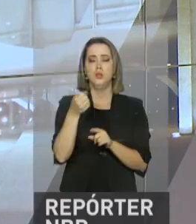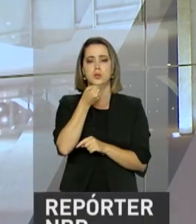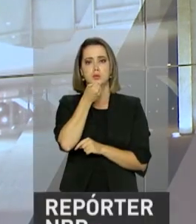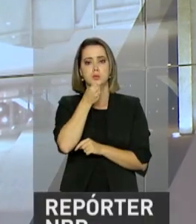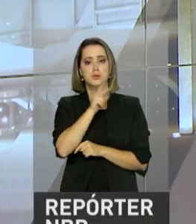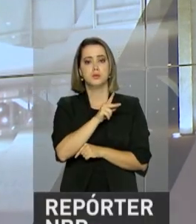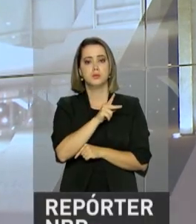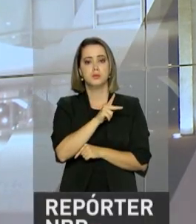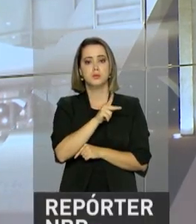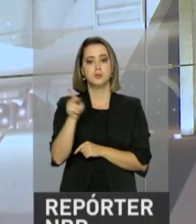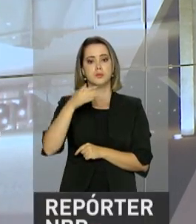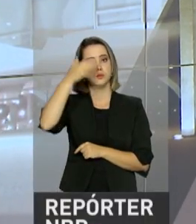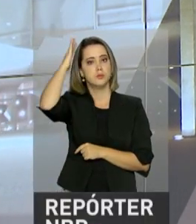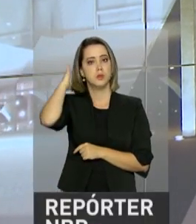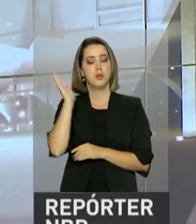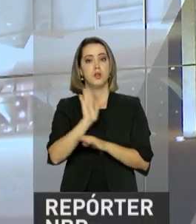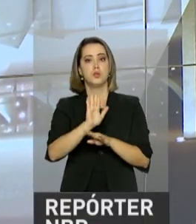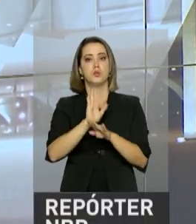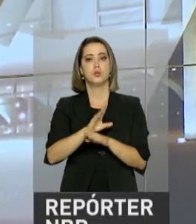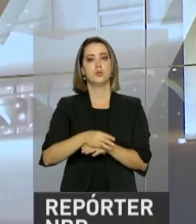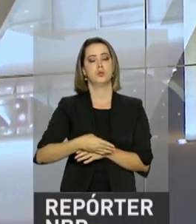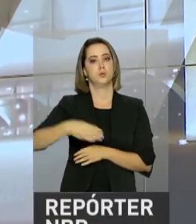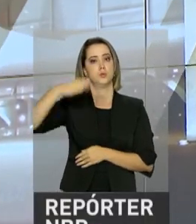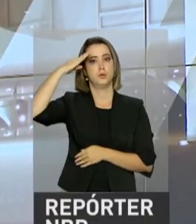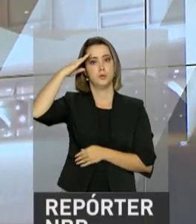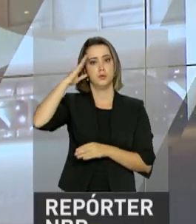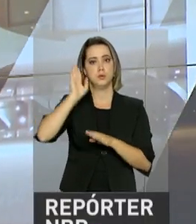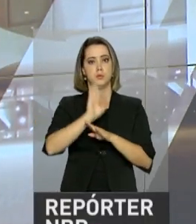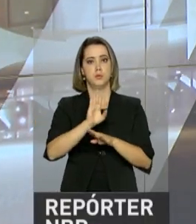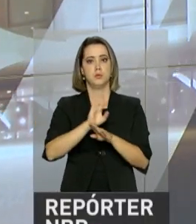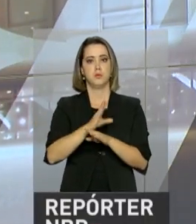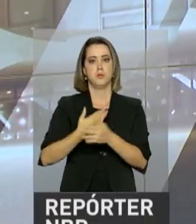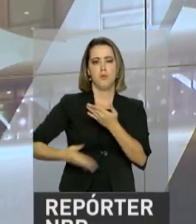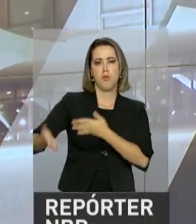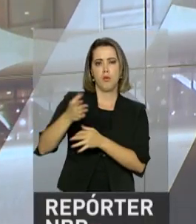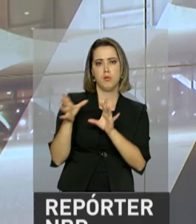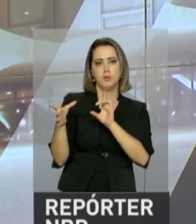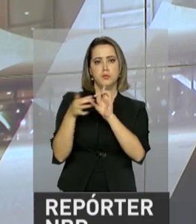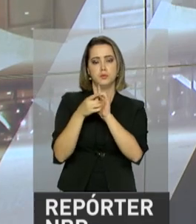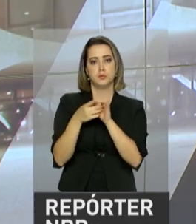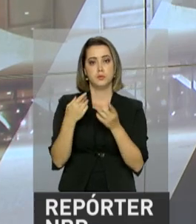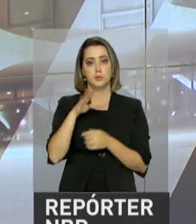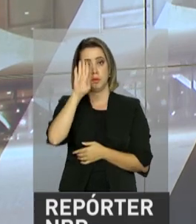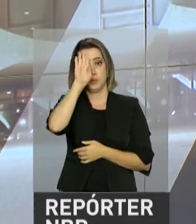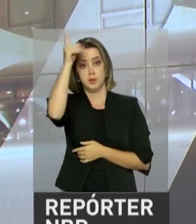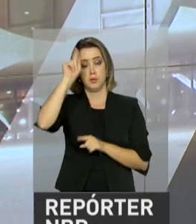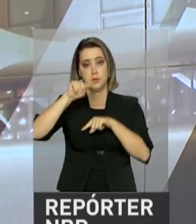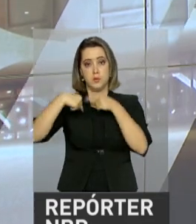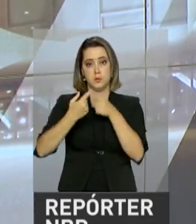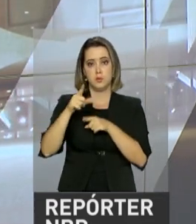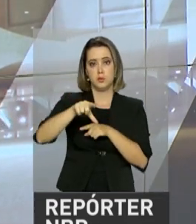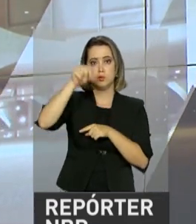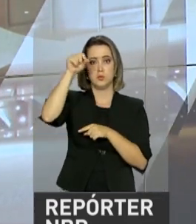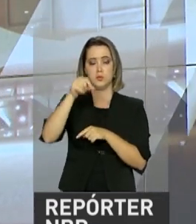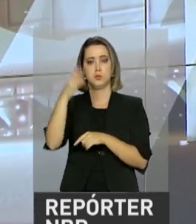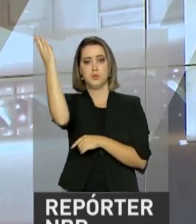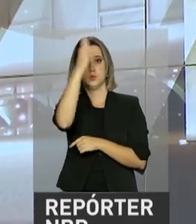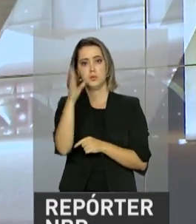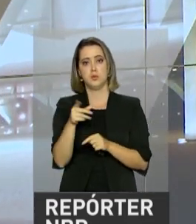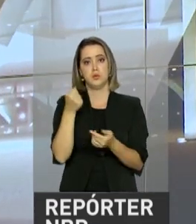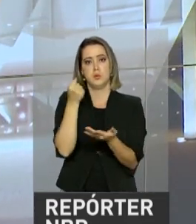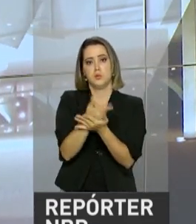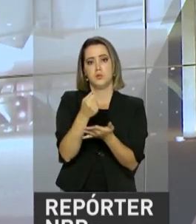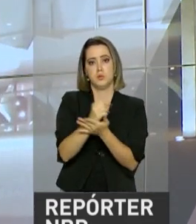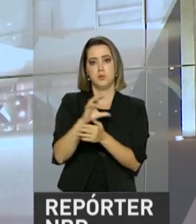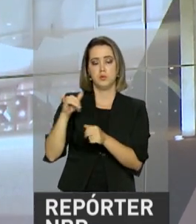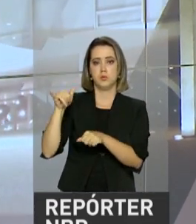a cooperação militar também faz parte do relacionamento entre os dois países, principalmente depois da decisão do governo brasileiro